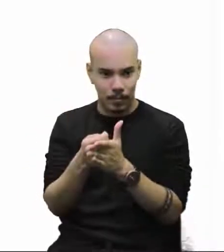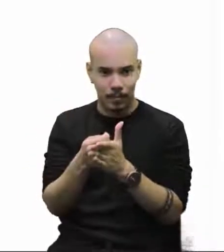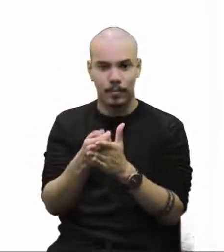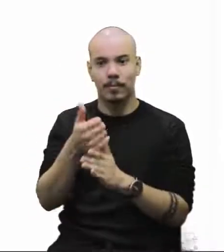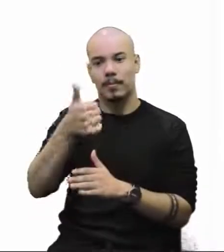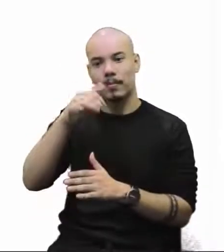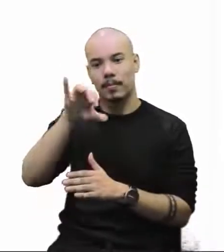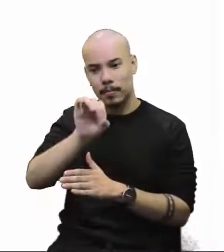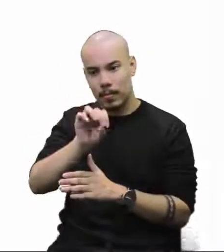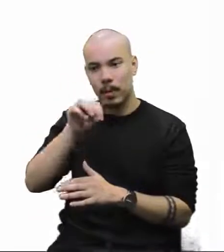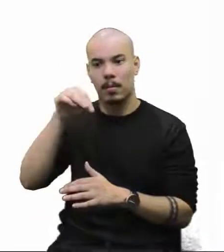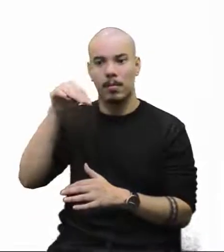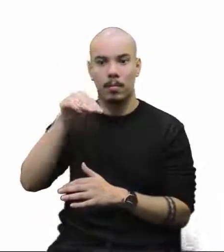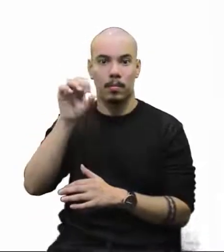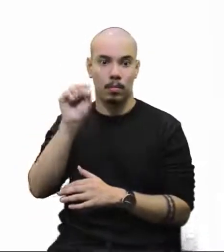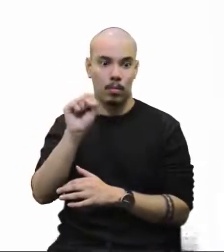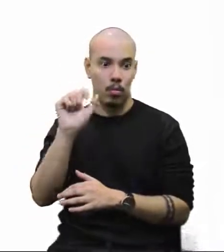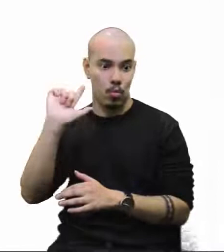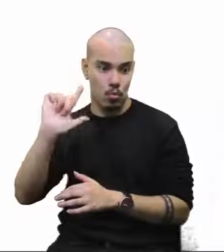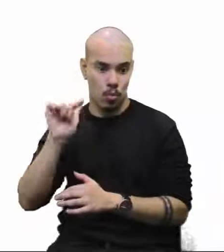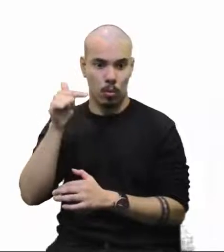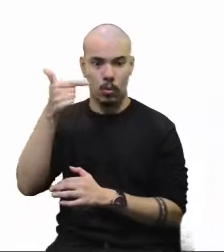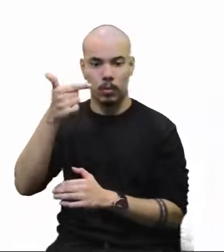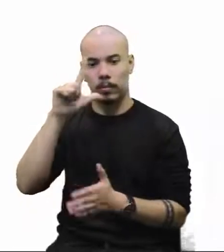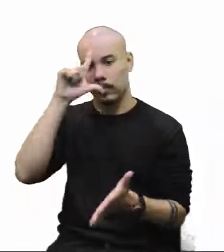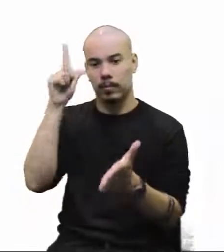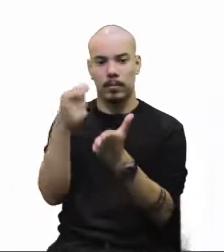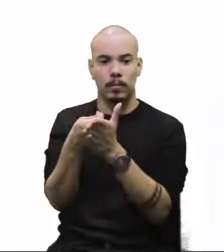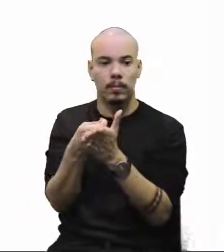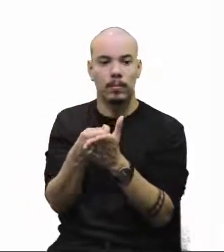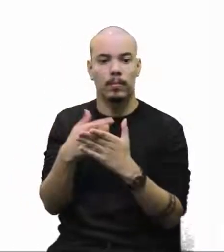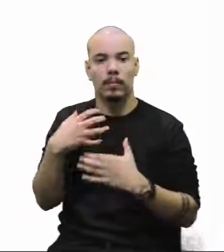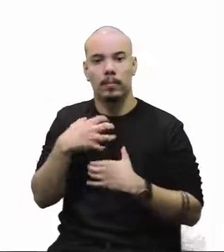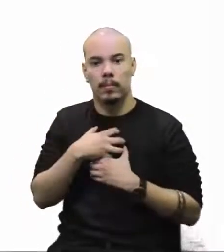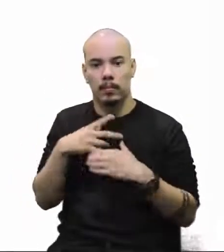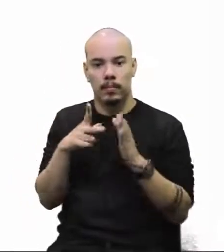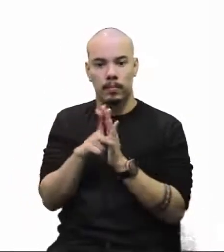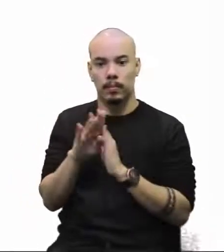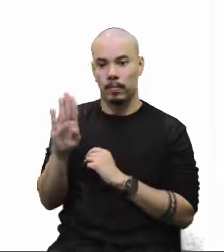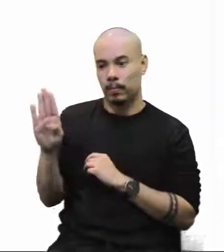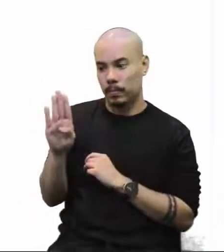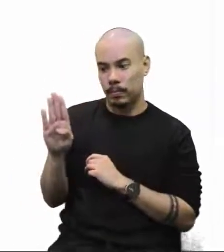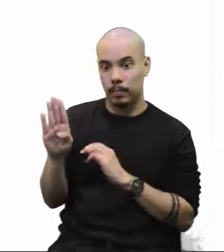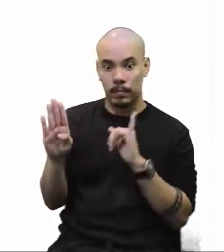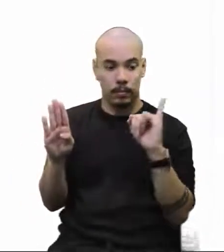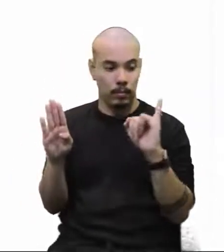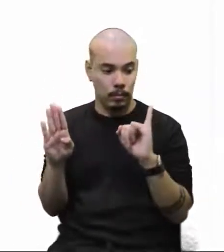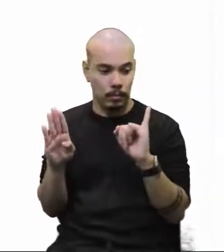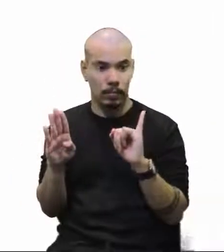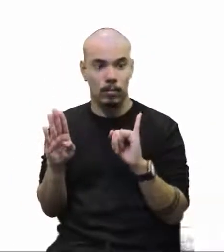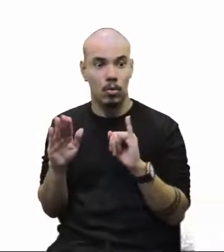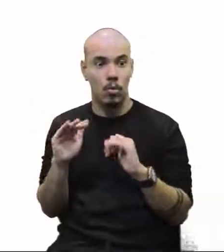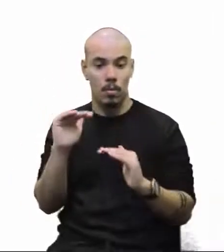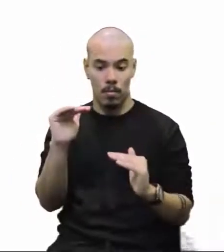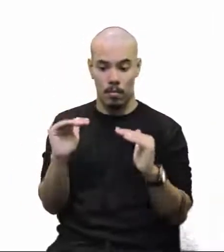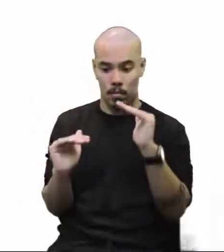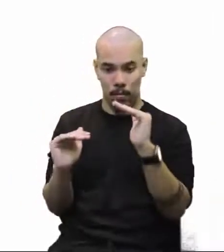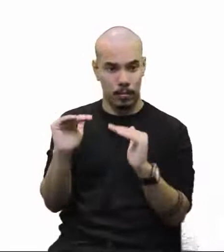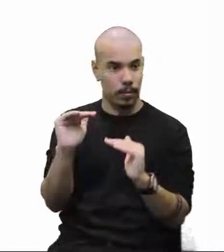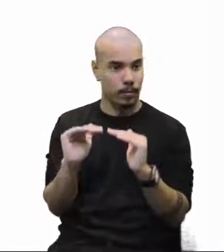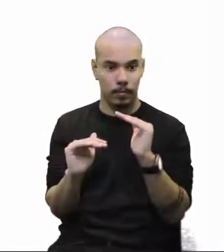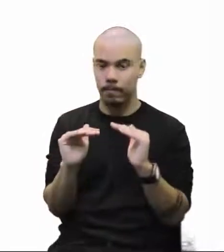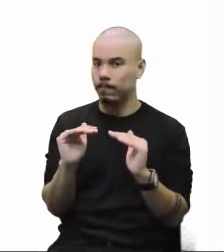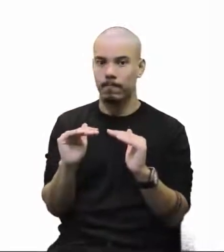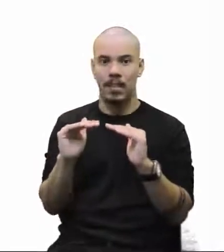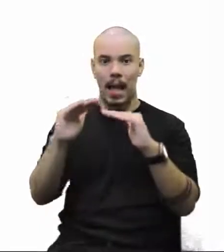segundo ao quadrado e determinar a intensidade de B e o sentido de I. Como ele está em equilíbrio, quer dizer que ele não